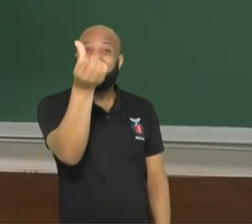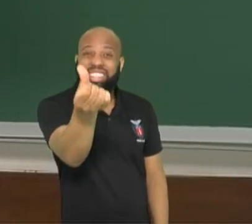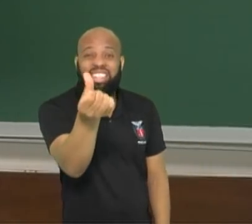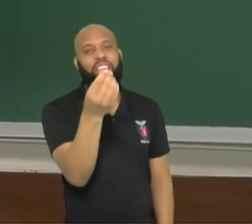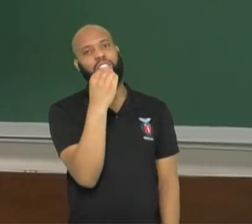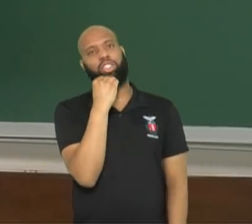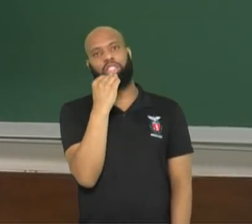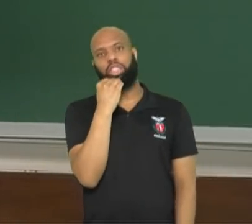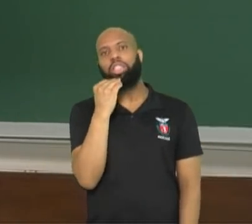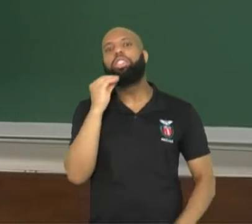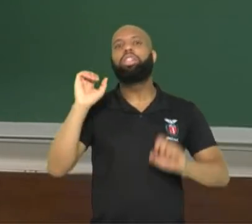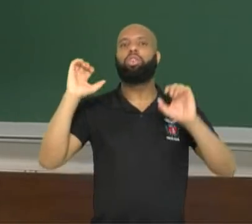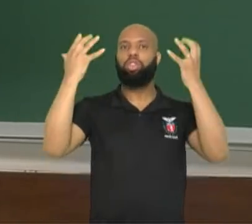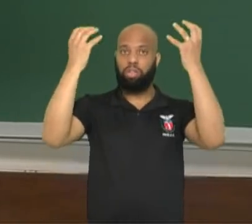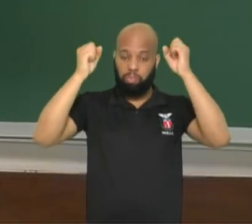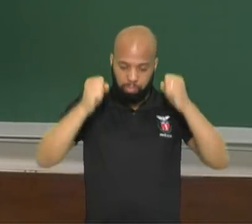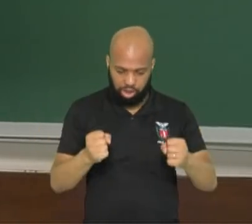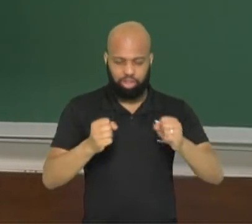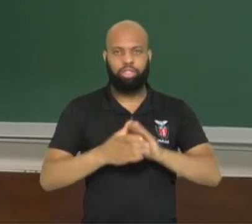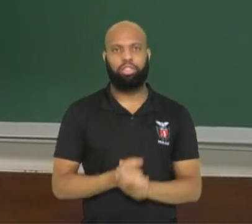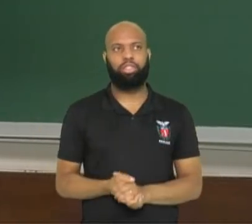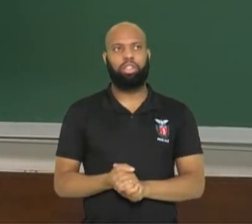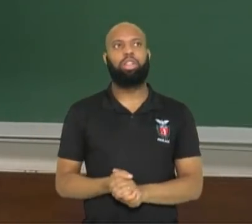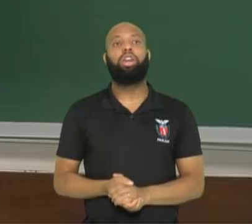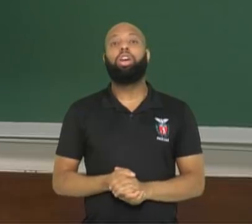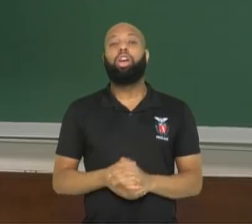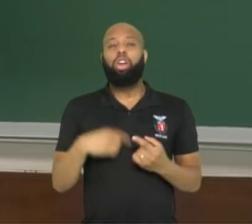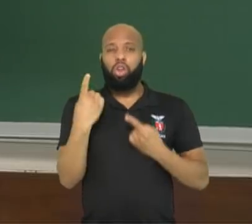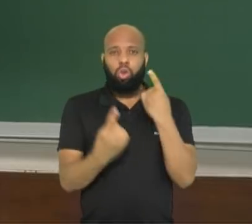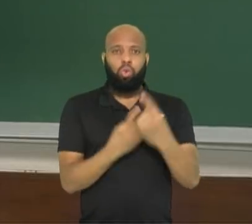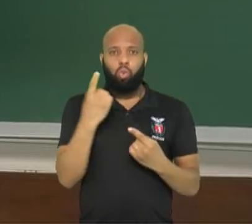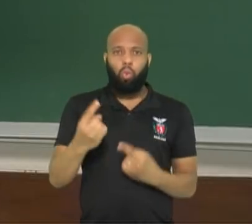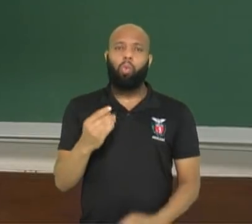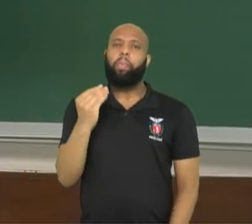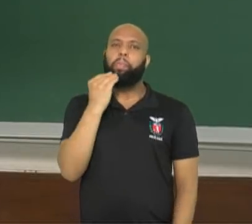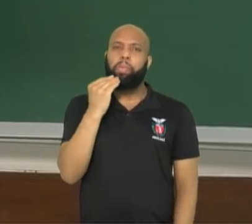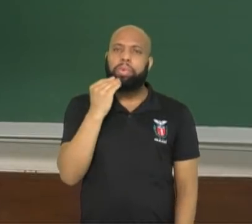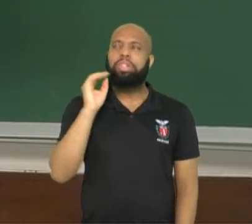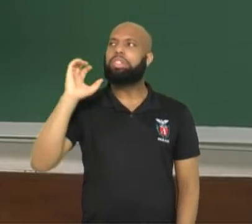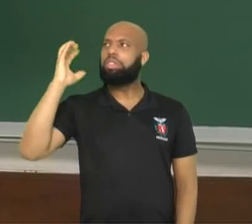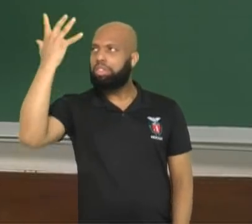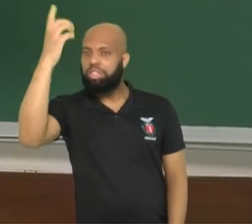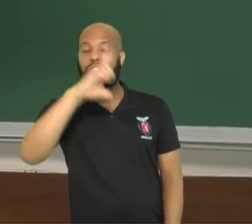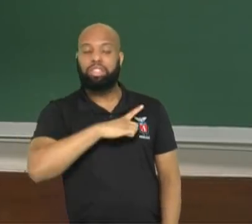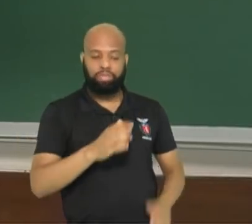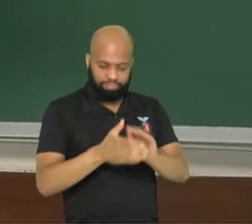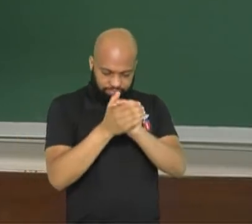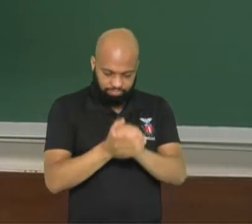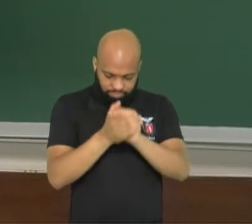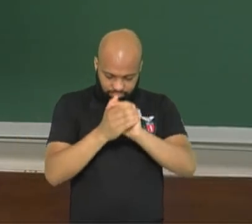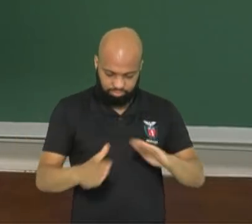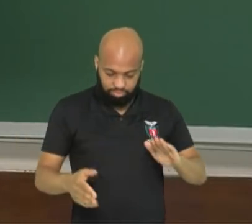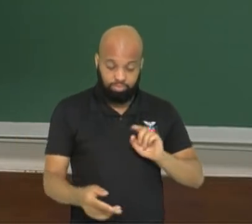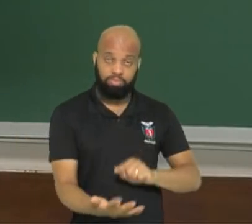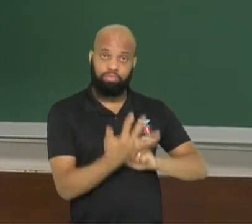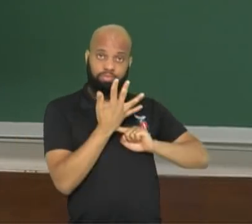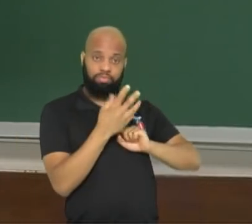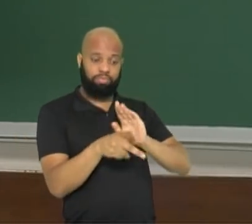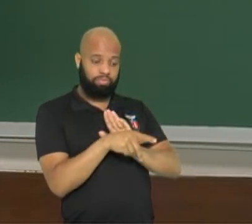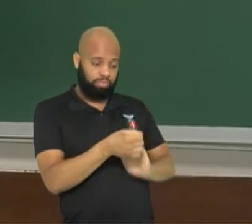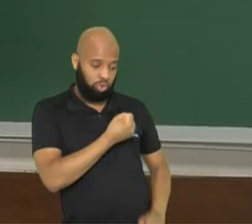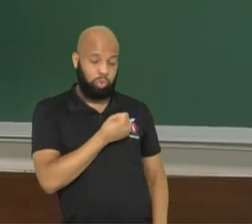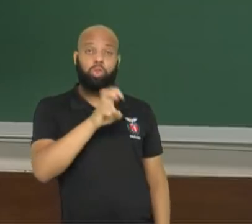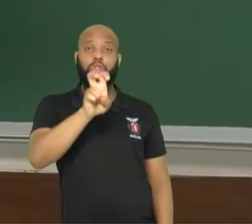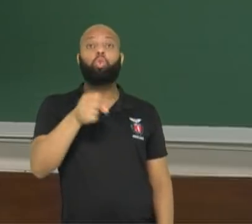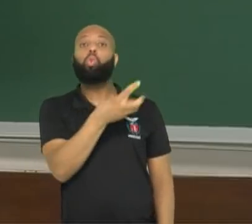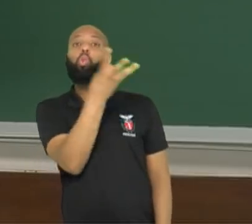6 probabilidades, ok? Qual é a probabilidade de sair um dado com uma face 5? Quantas